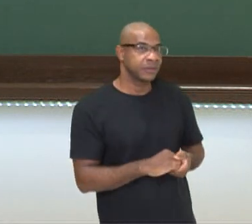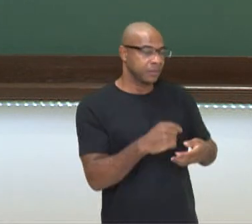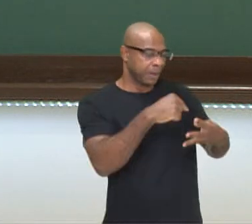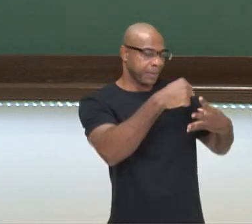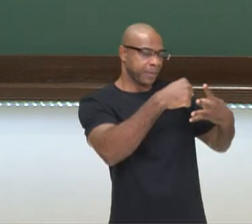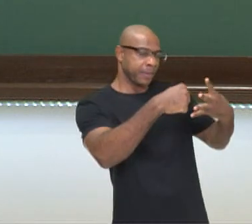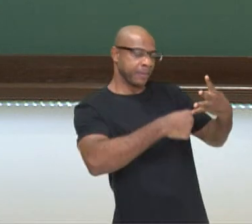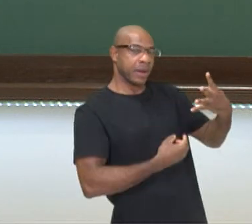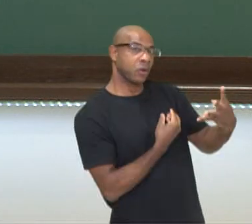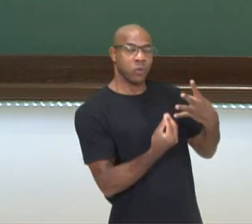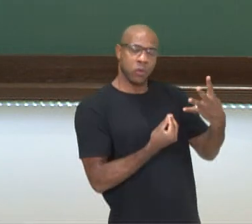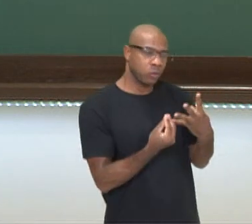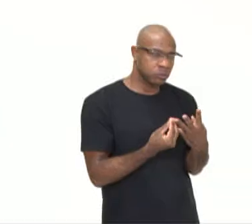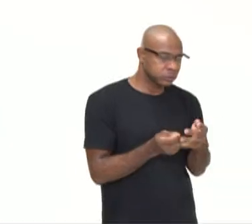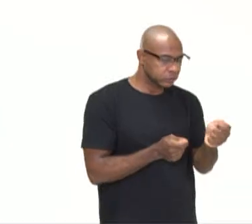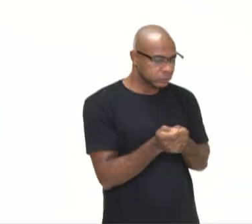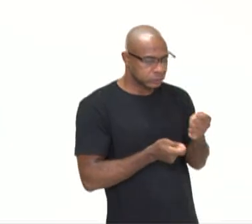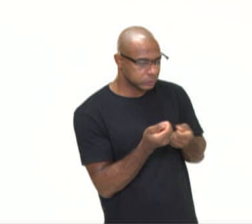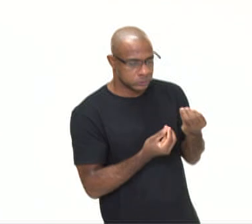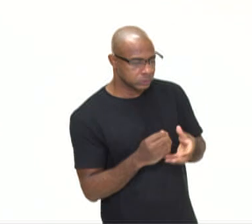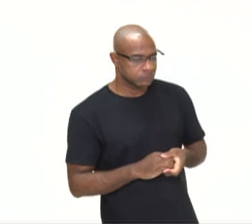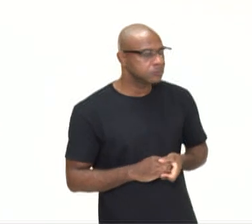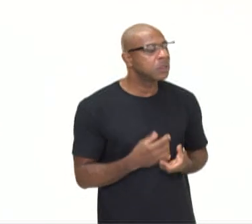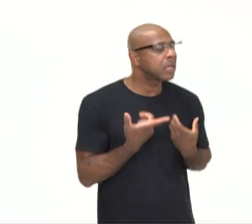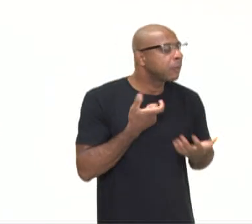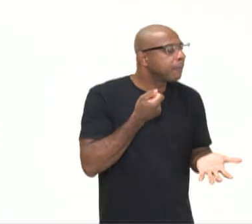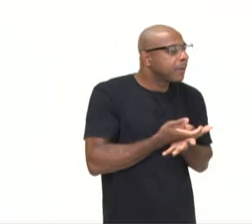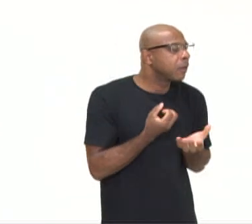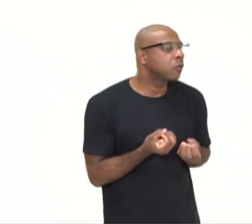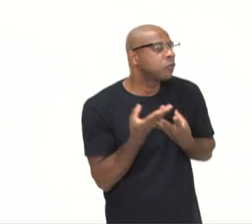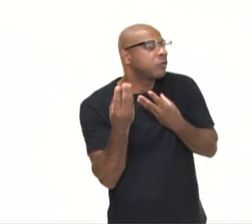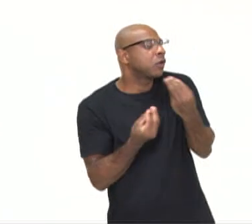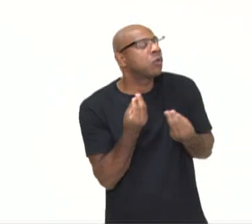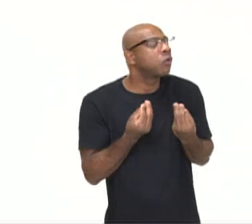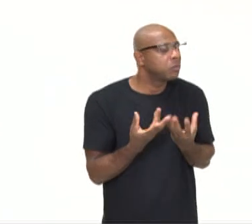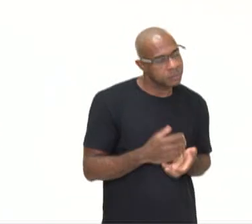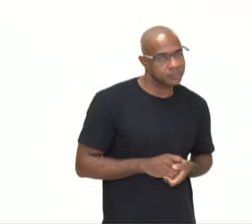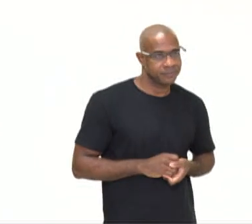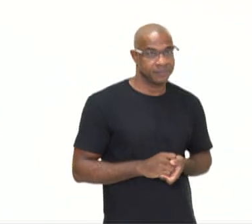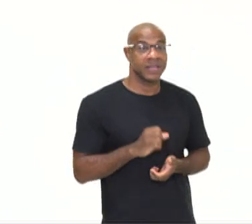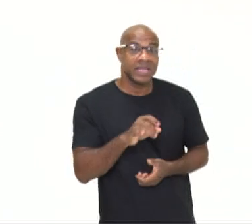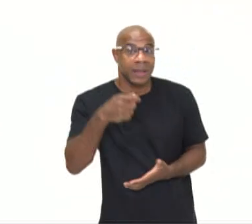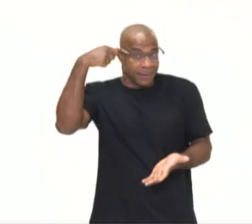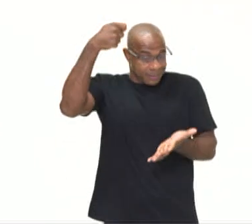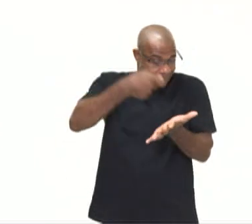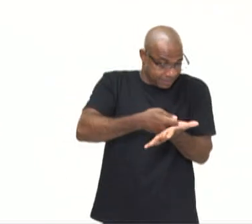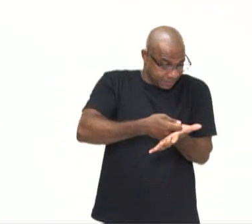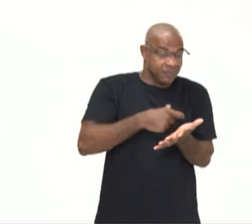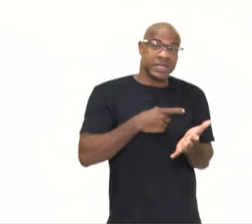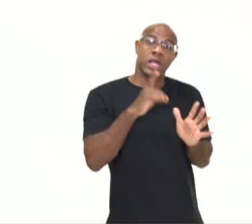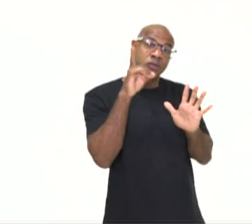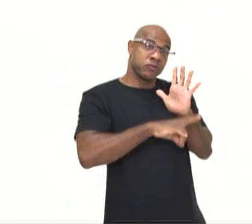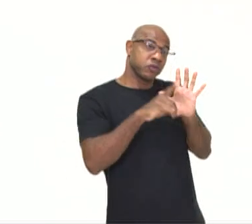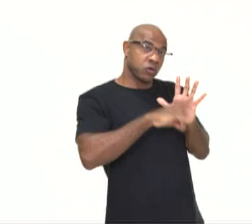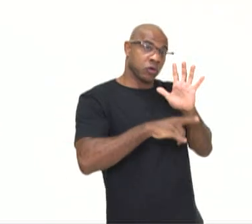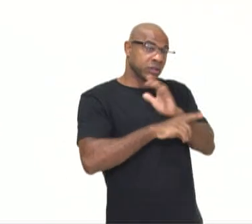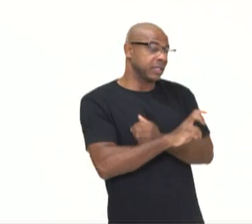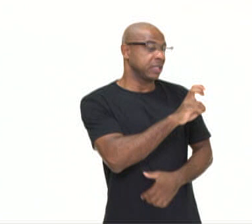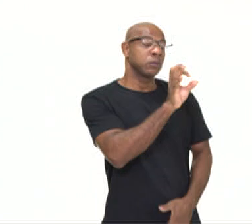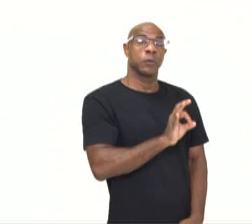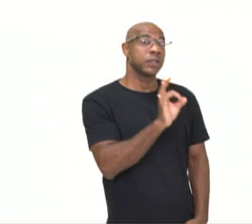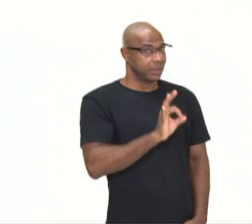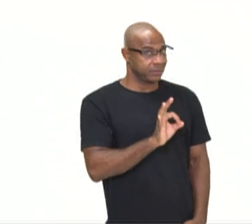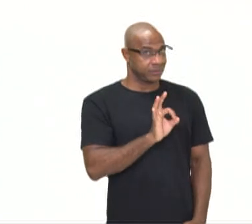opções de pagamento. Se ela for pagar à vista, a viagem, vai ter um desconto de